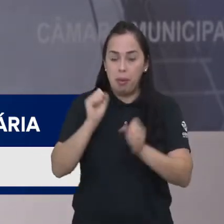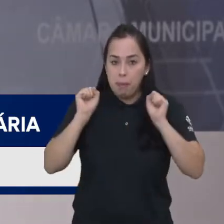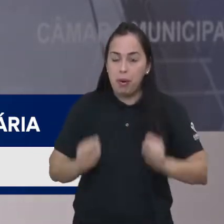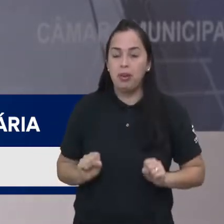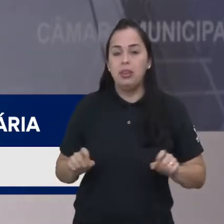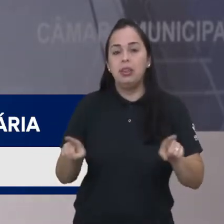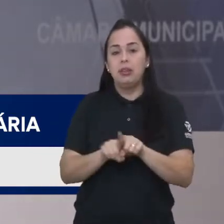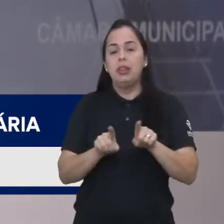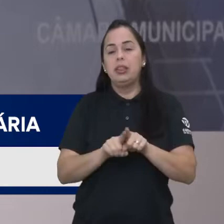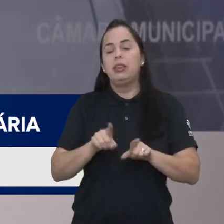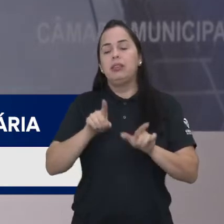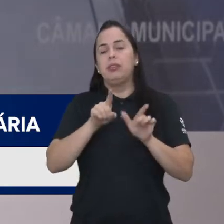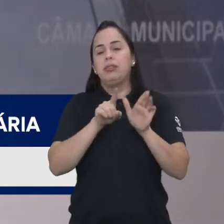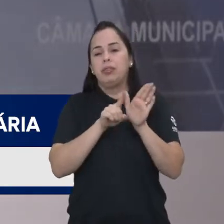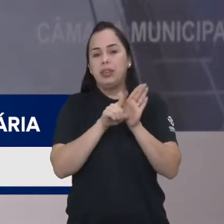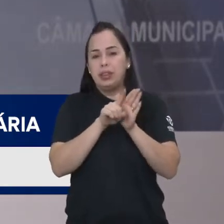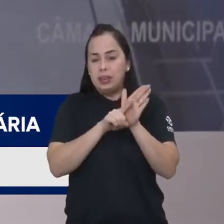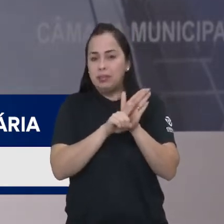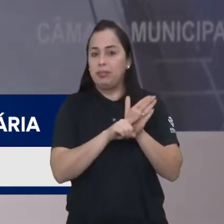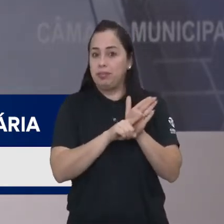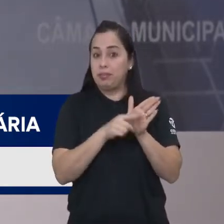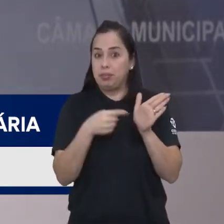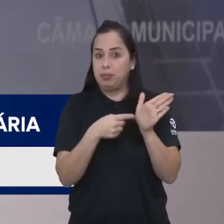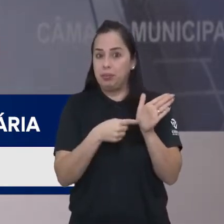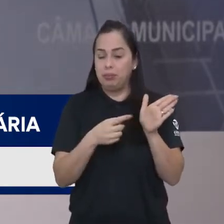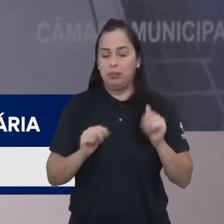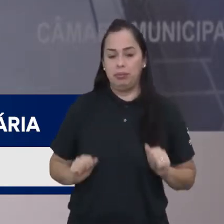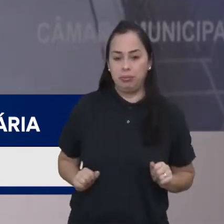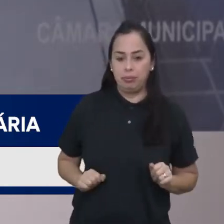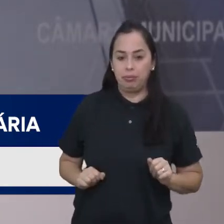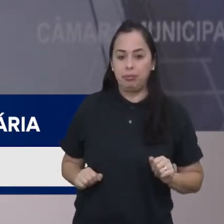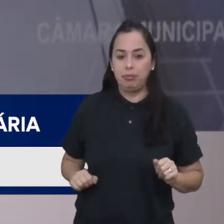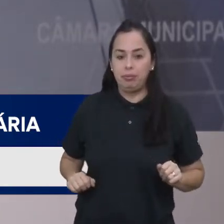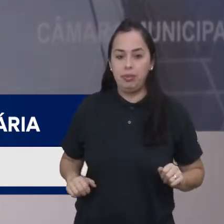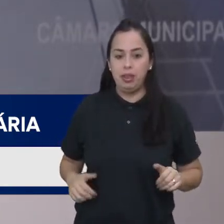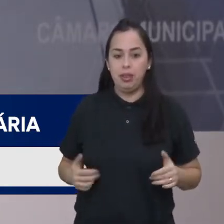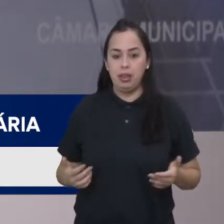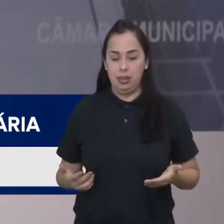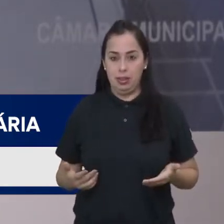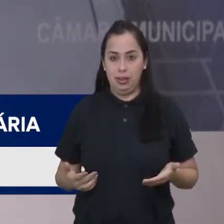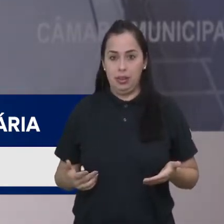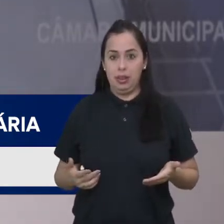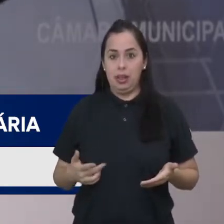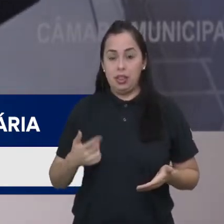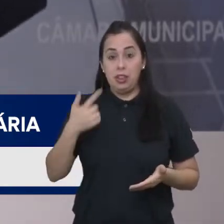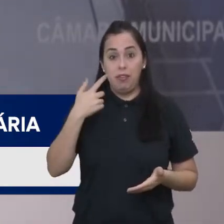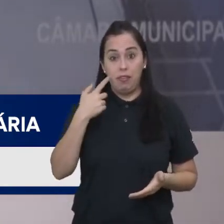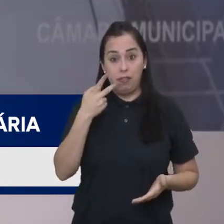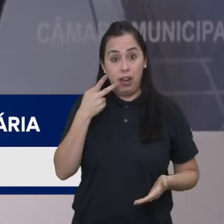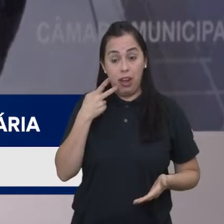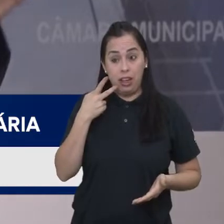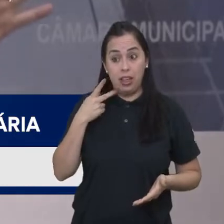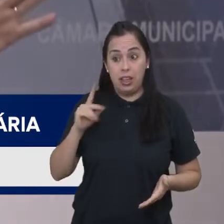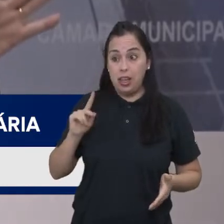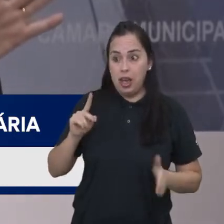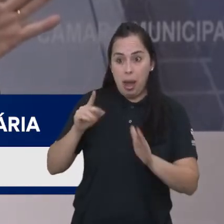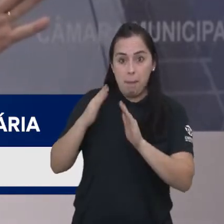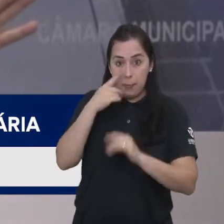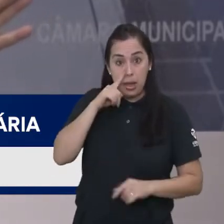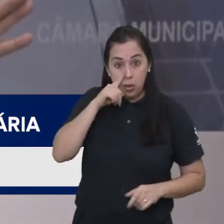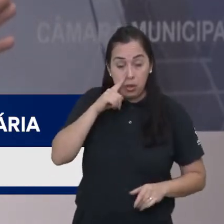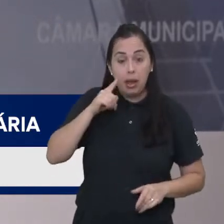em termos bem populares, bem leigos. E quando fala que o risco é muito alto, é que vai acontecer.